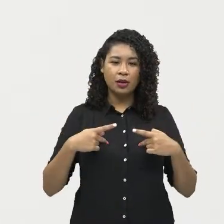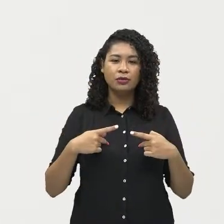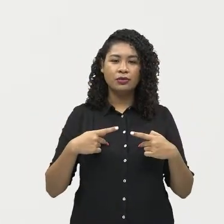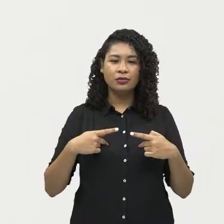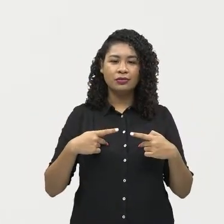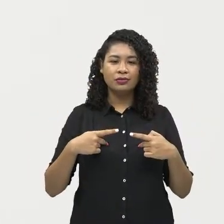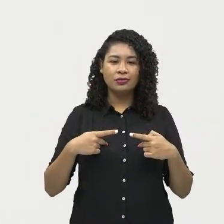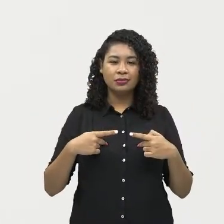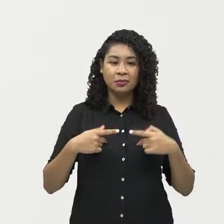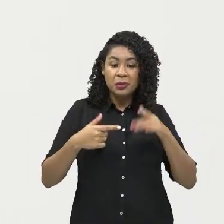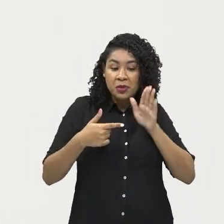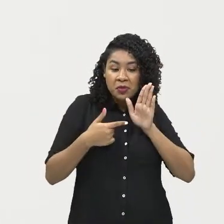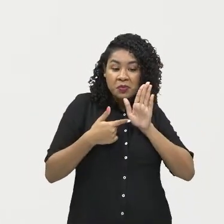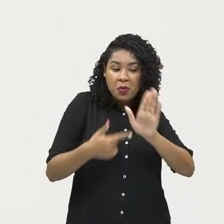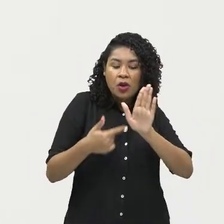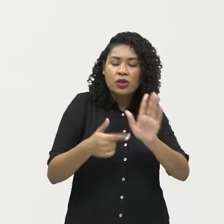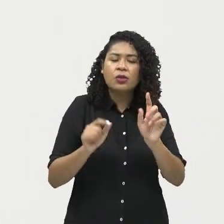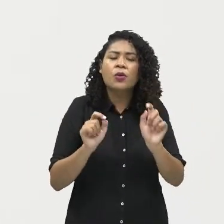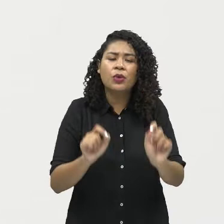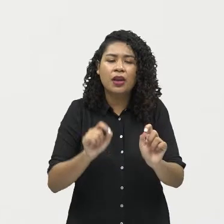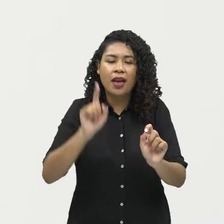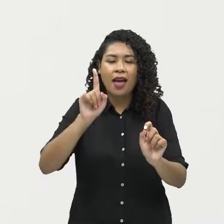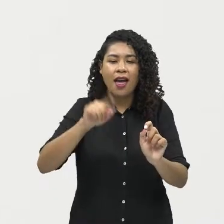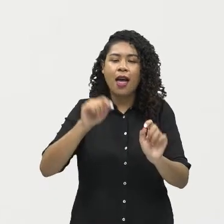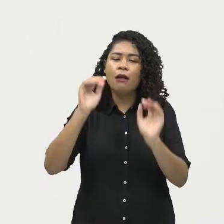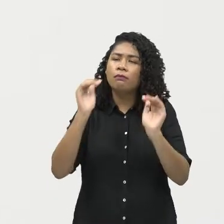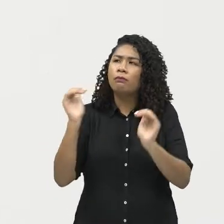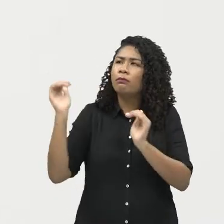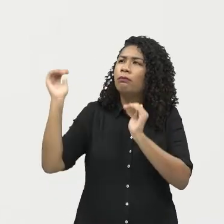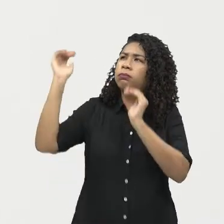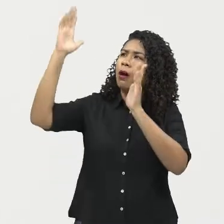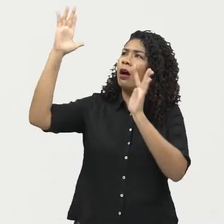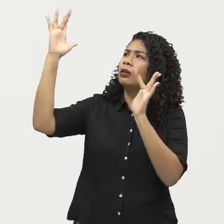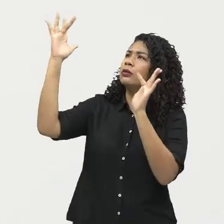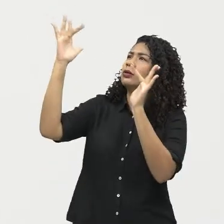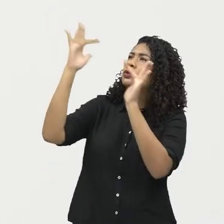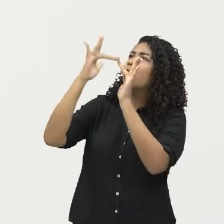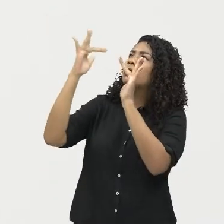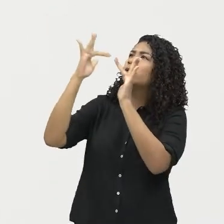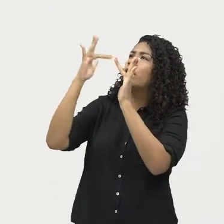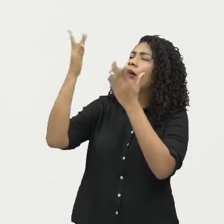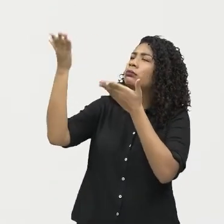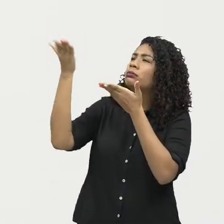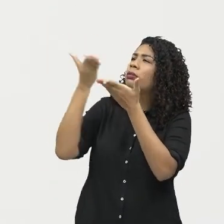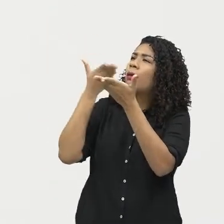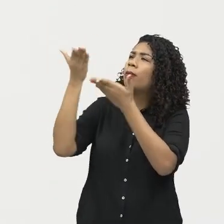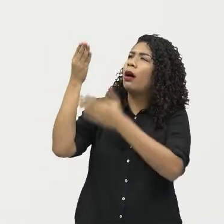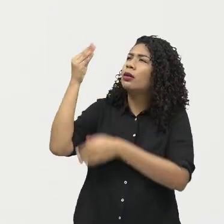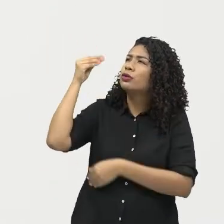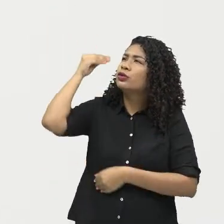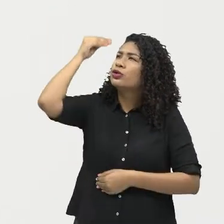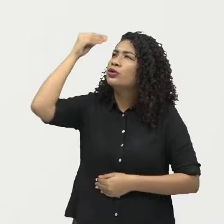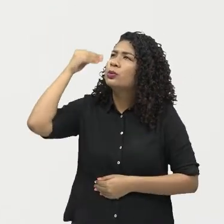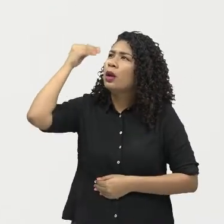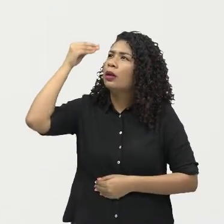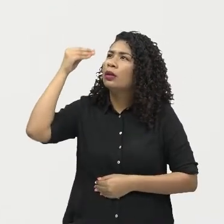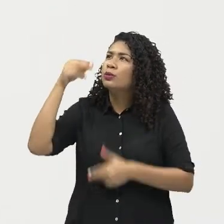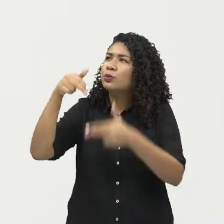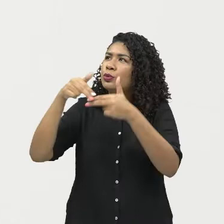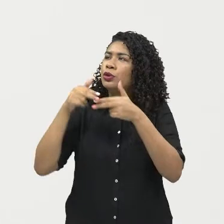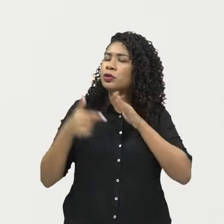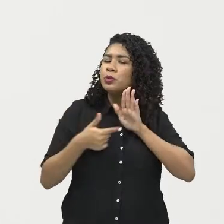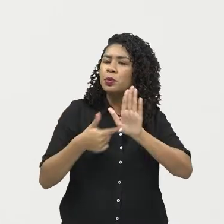com o sagrado, né? E esse jeito, essa experiência com o sagrado, ela